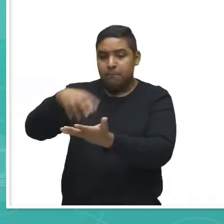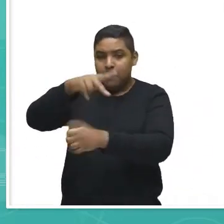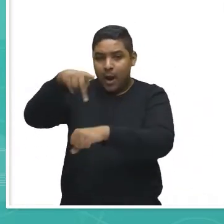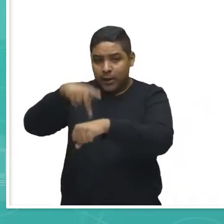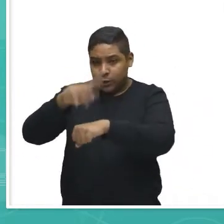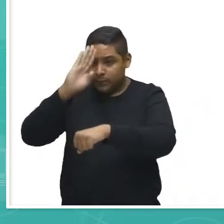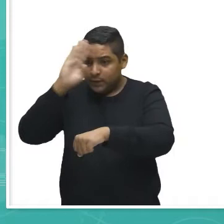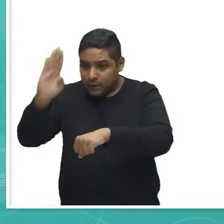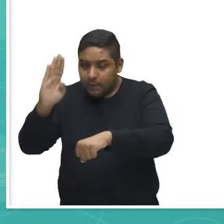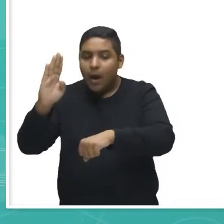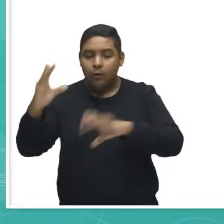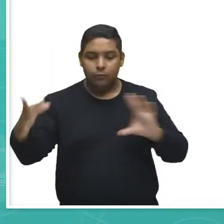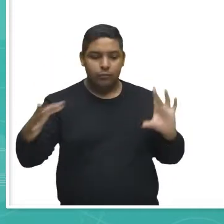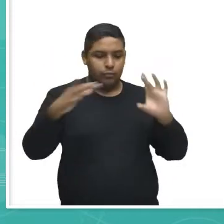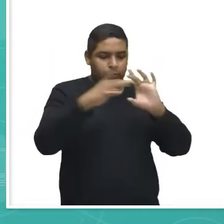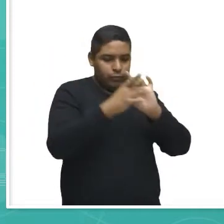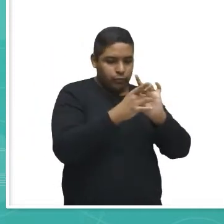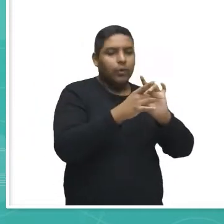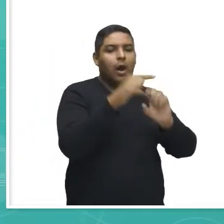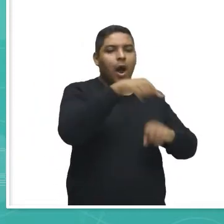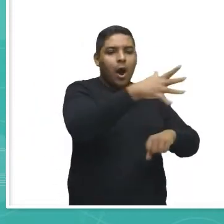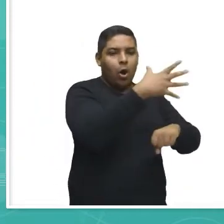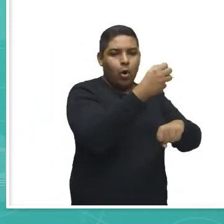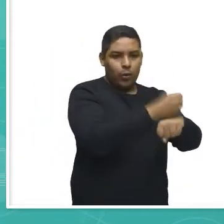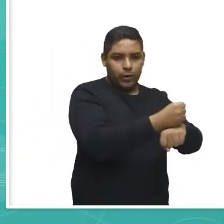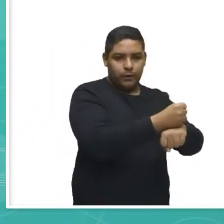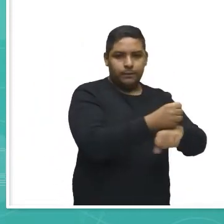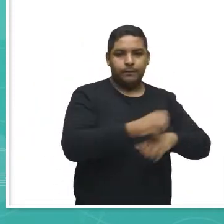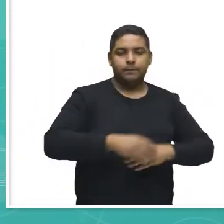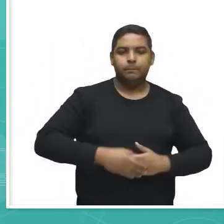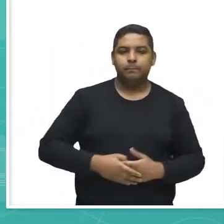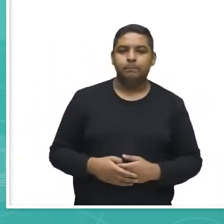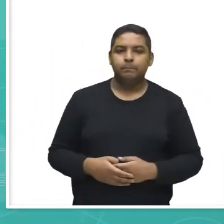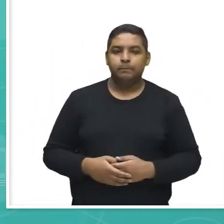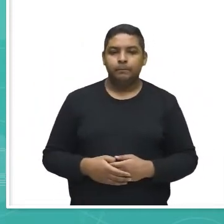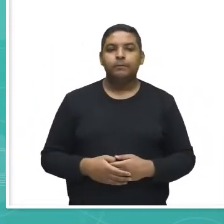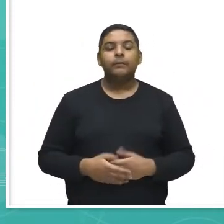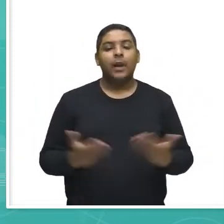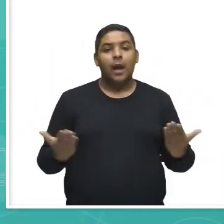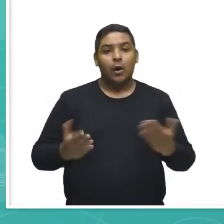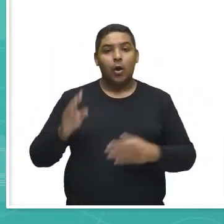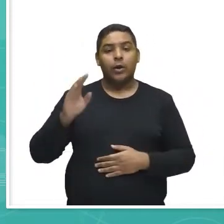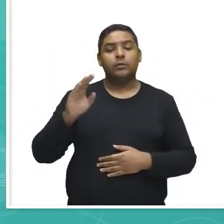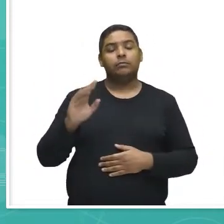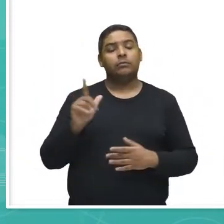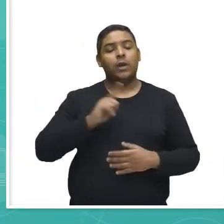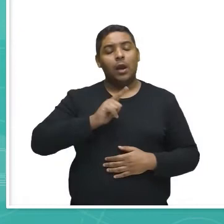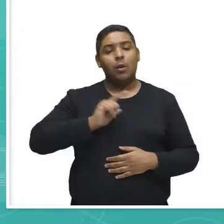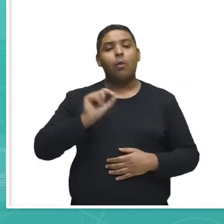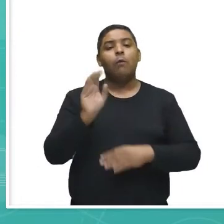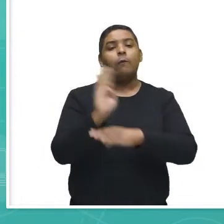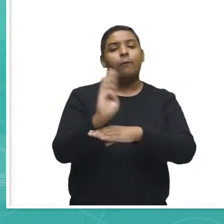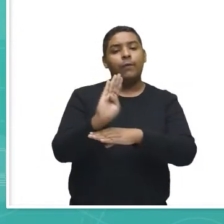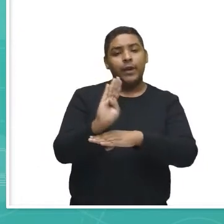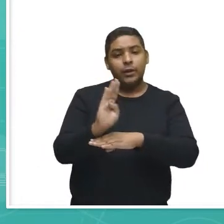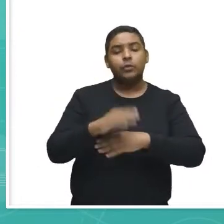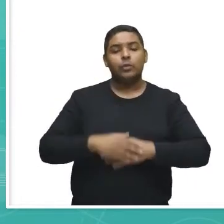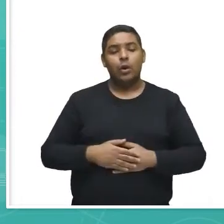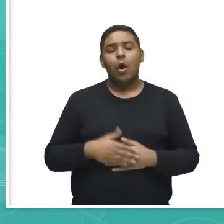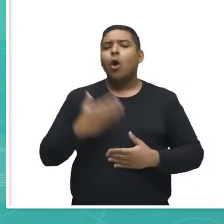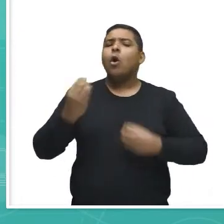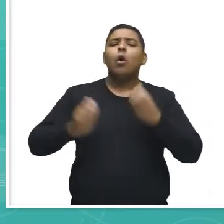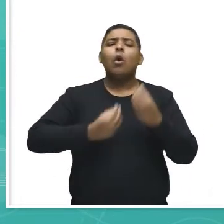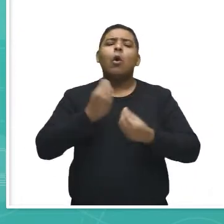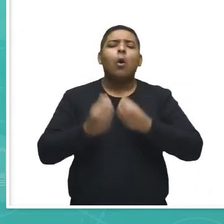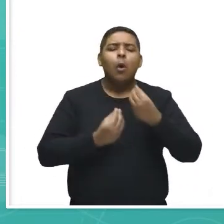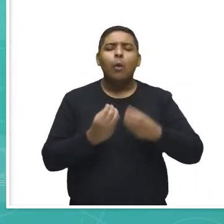ligada à metrópole. Nós vamos ver um vídeo agora em que vai mostrar pra gente esse processo do pacto